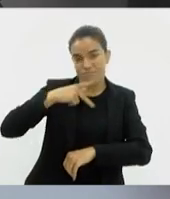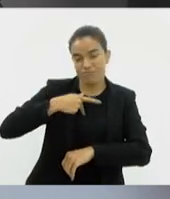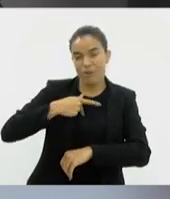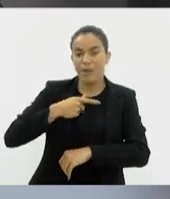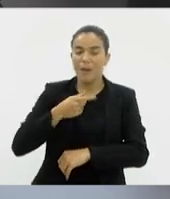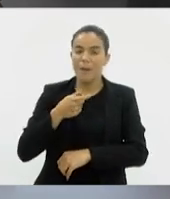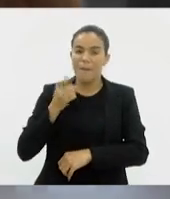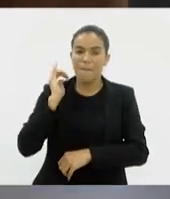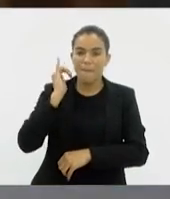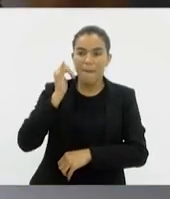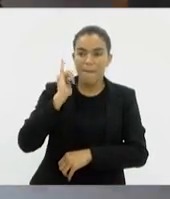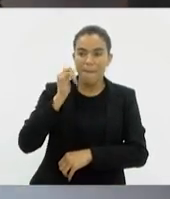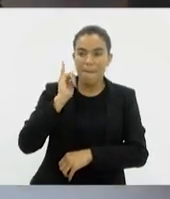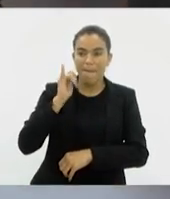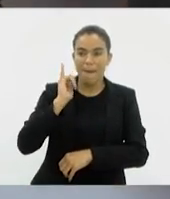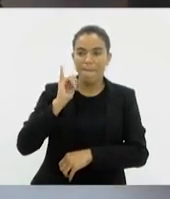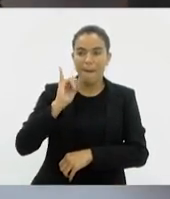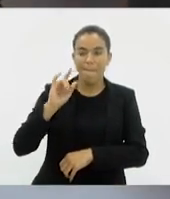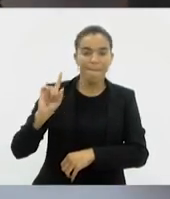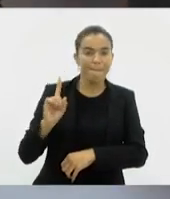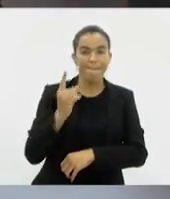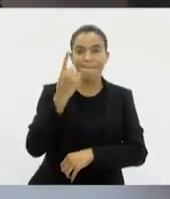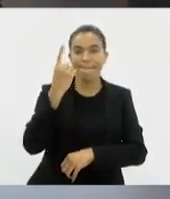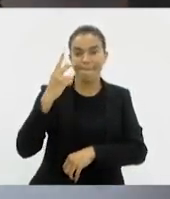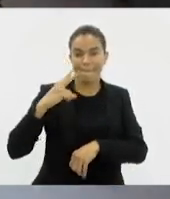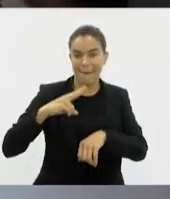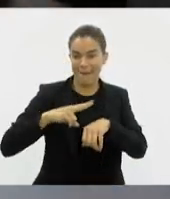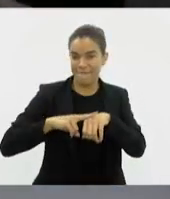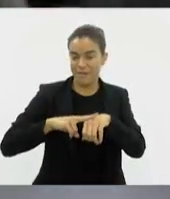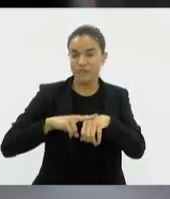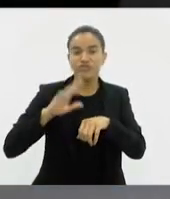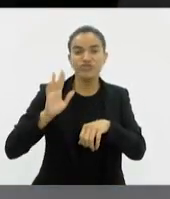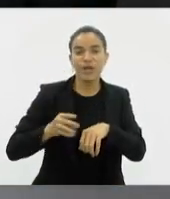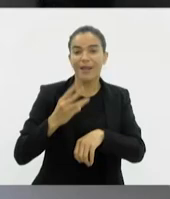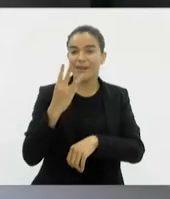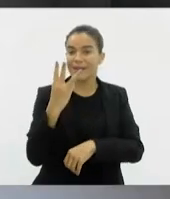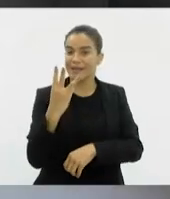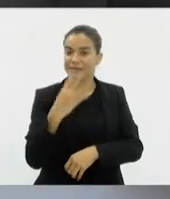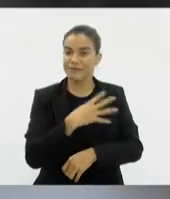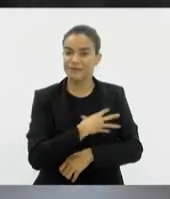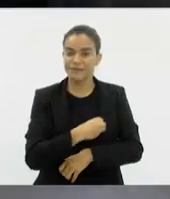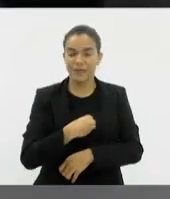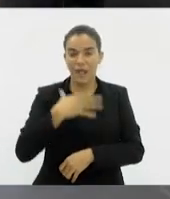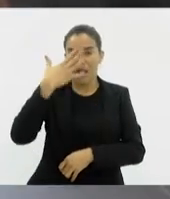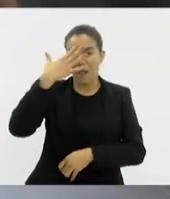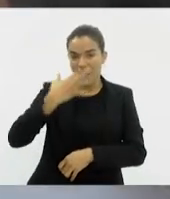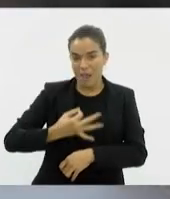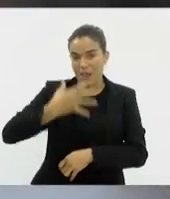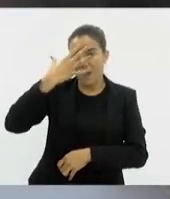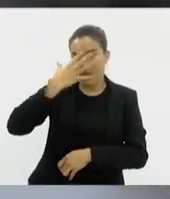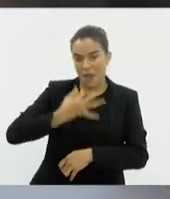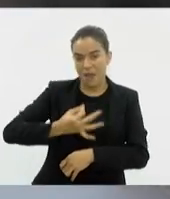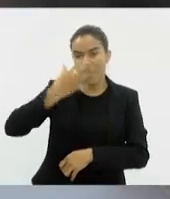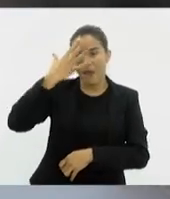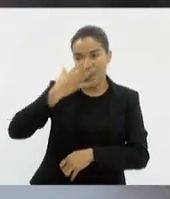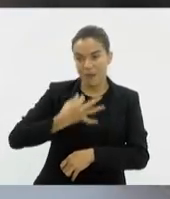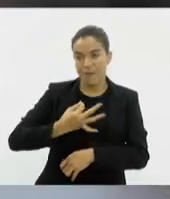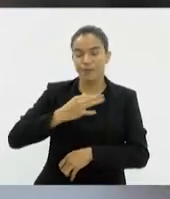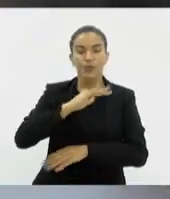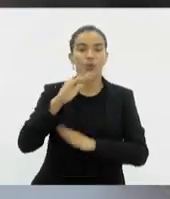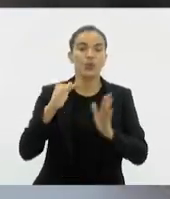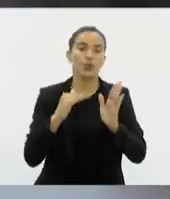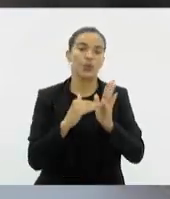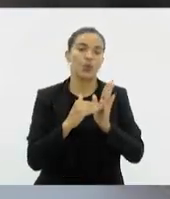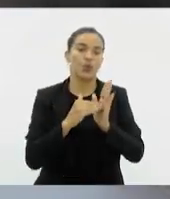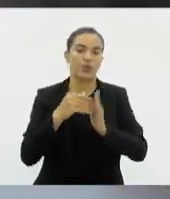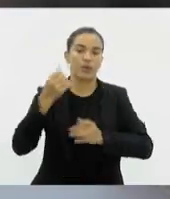é, que pela primeira vez, e já era o seu terceiro filho, ela compreendia tudo aquilo que estava acontecendo